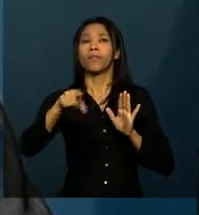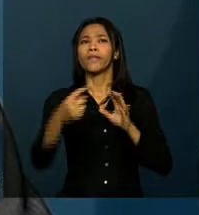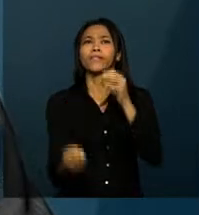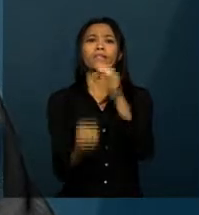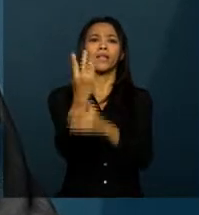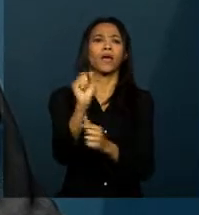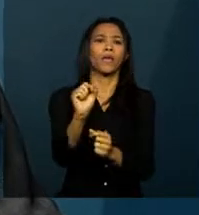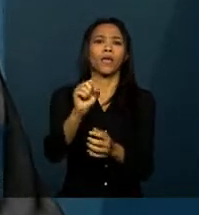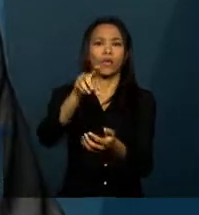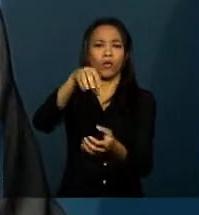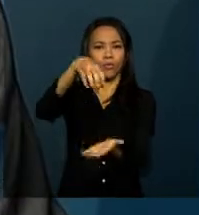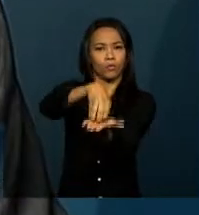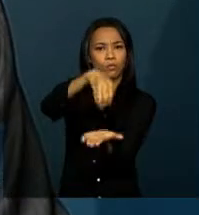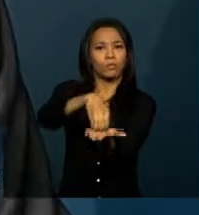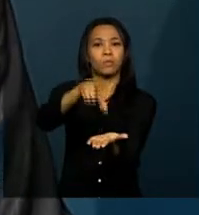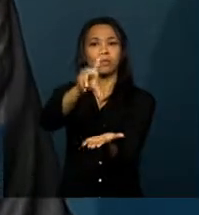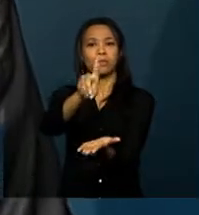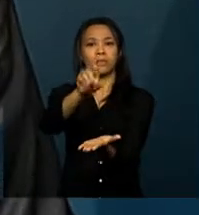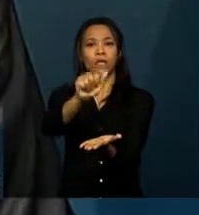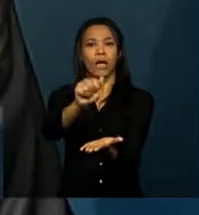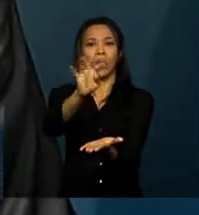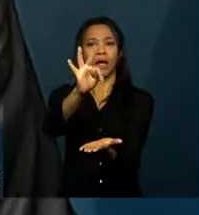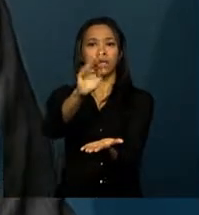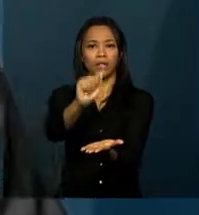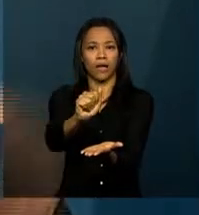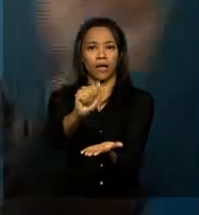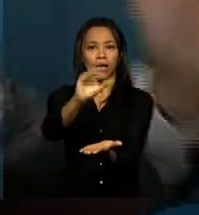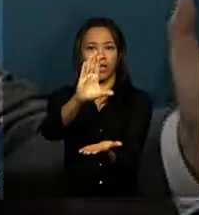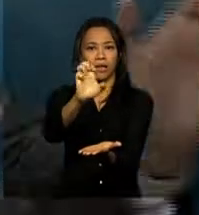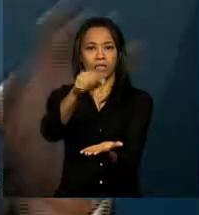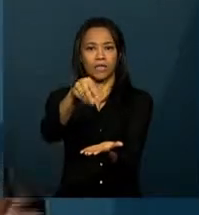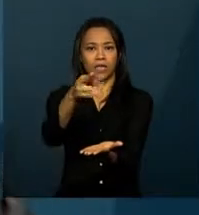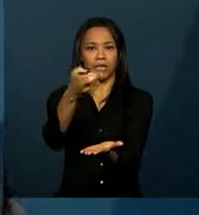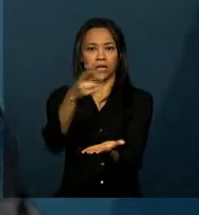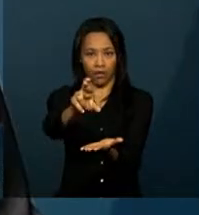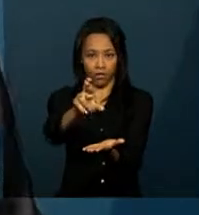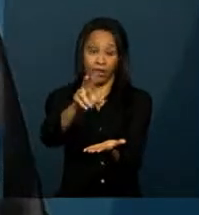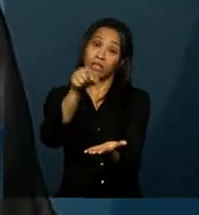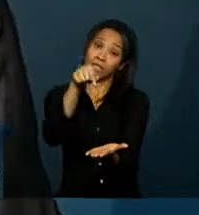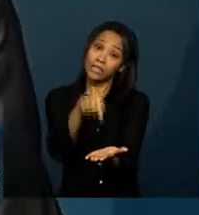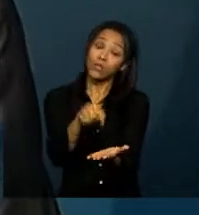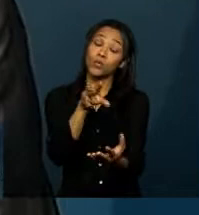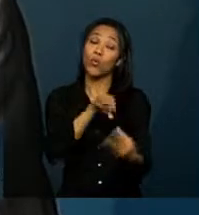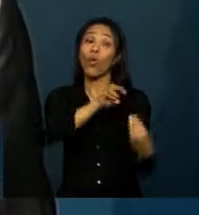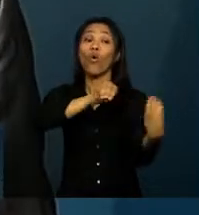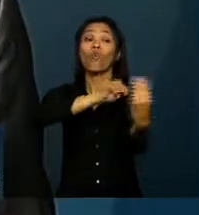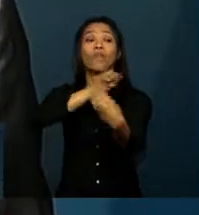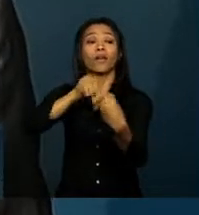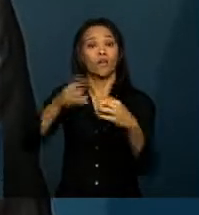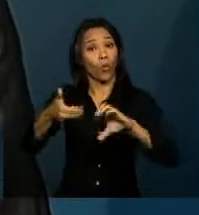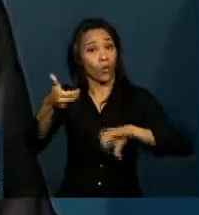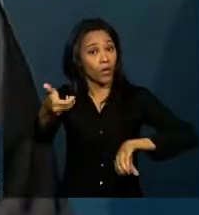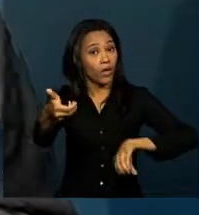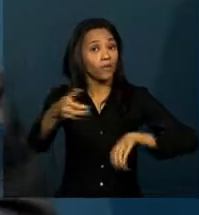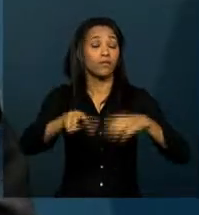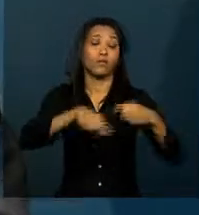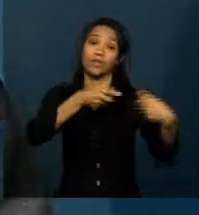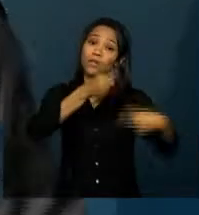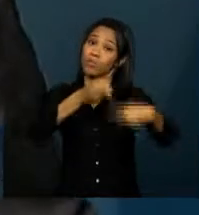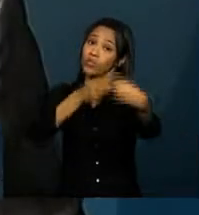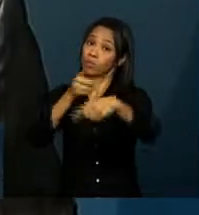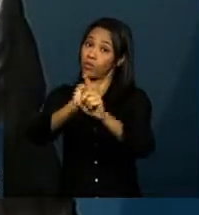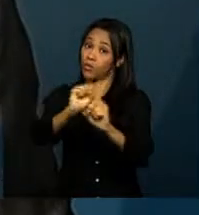no Brasil. No processo de diálogo com o Congresso Nacional e com a sociedade, isso não foi colocado. Vamos ver como é